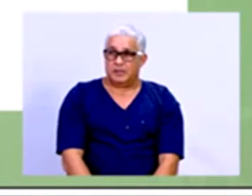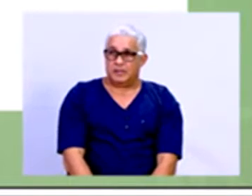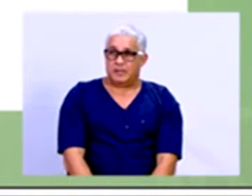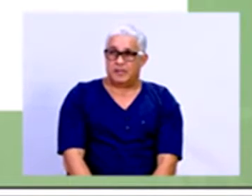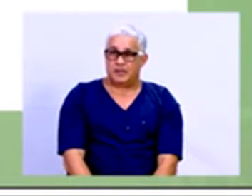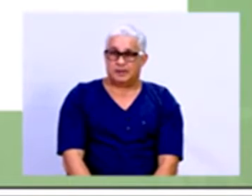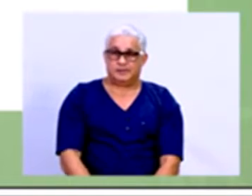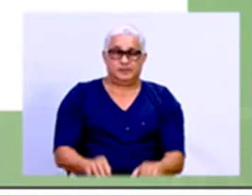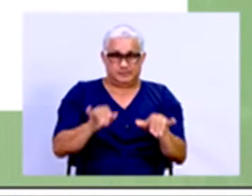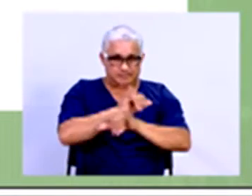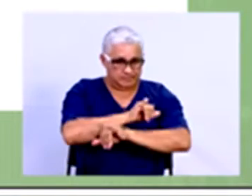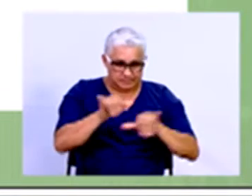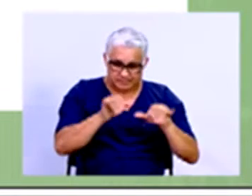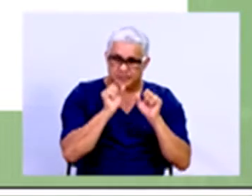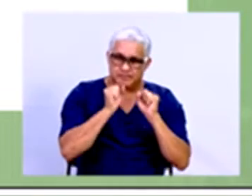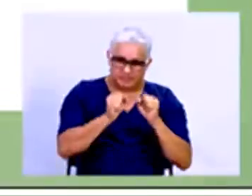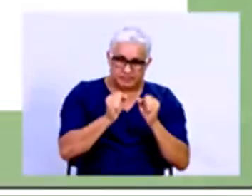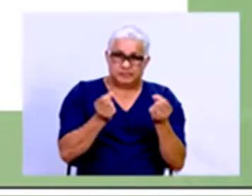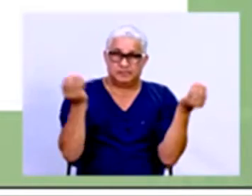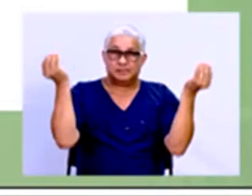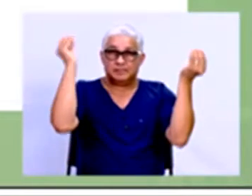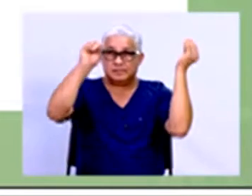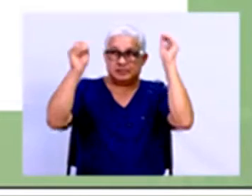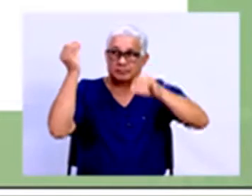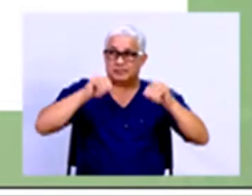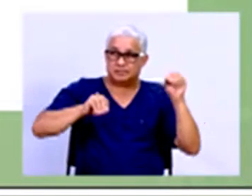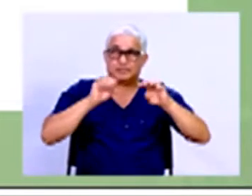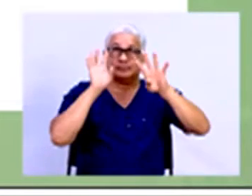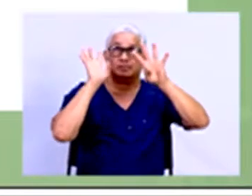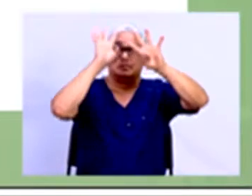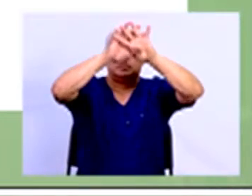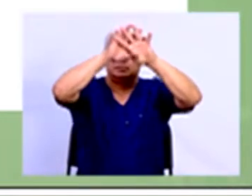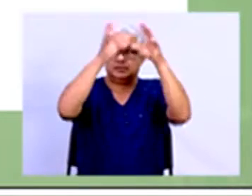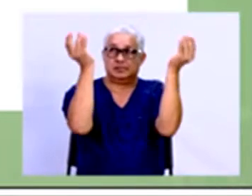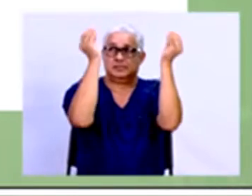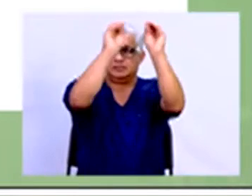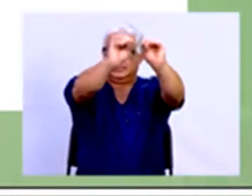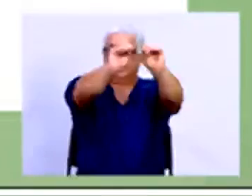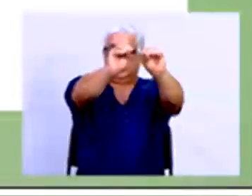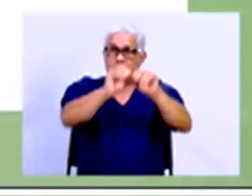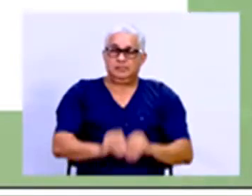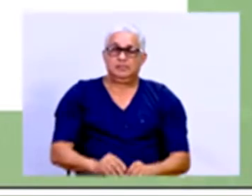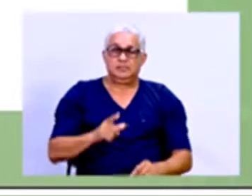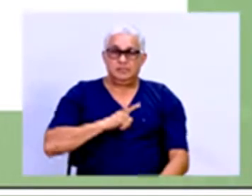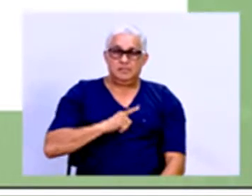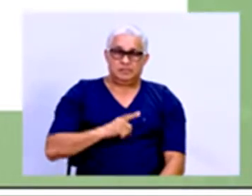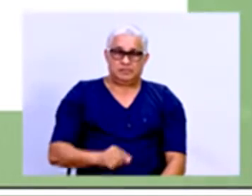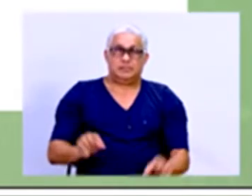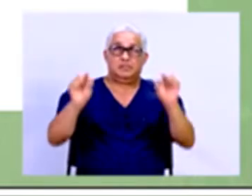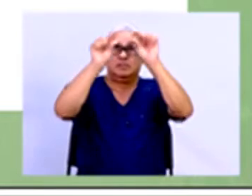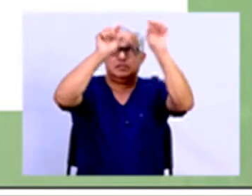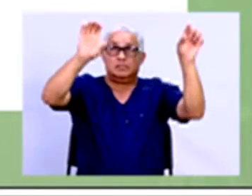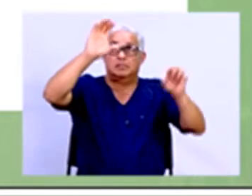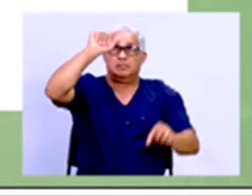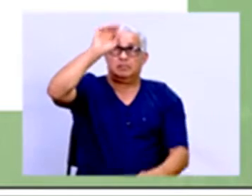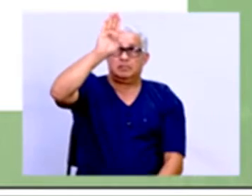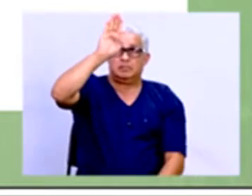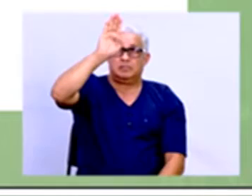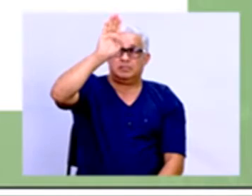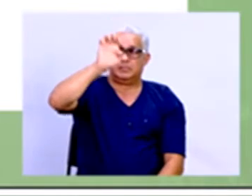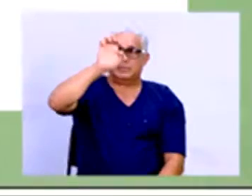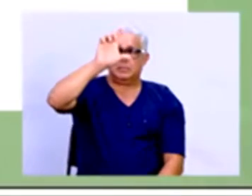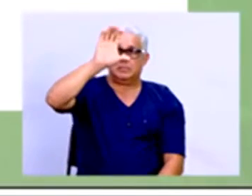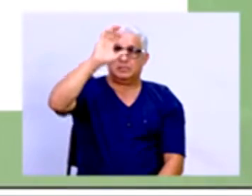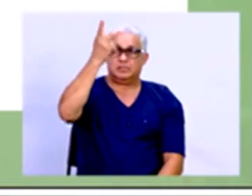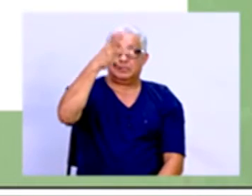Essas informações elas podem ser jogadas em uma tabela, certo? Aqui nós temos o cabeçalho da nossa tabela, nada mais